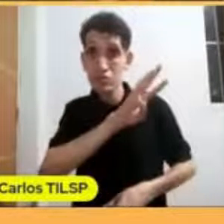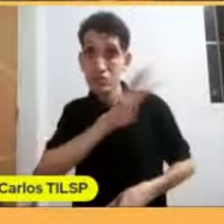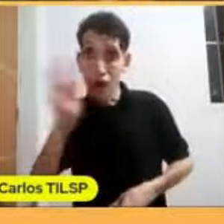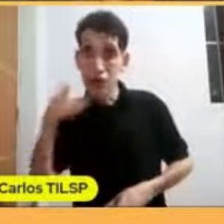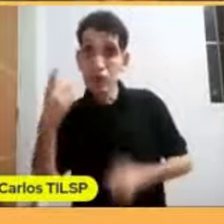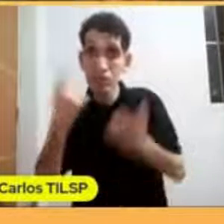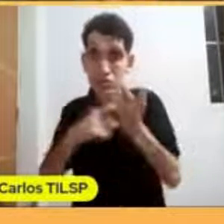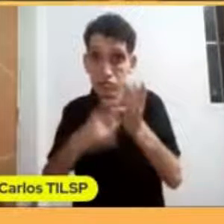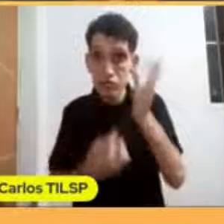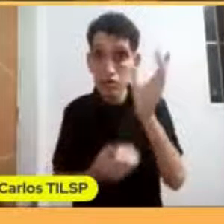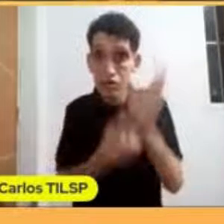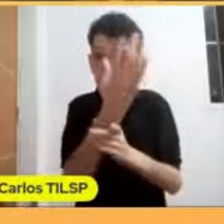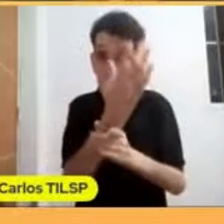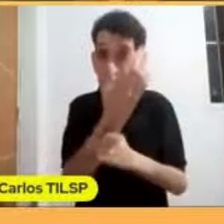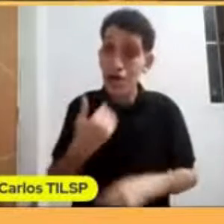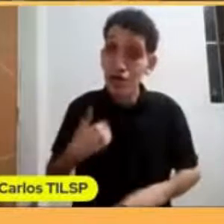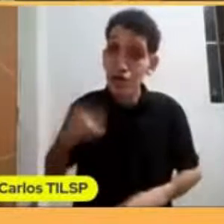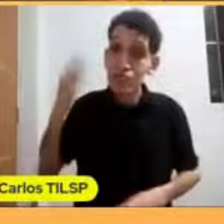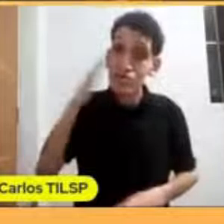saber como que ela vai navegar